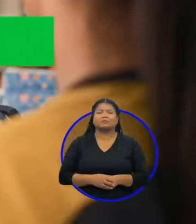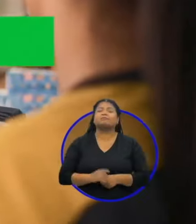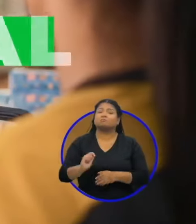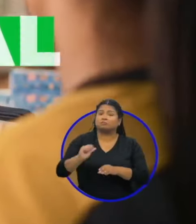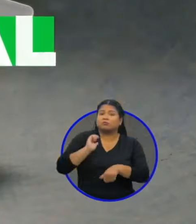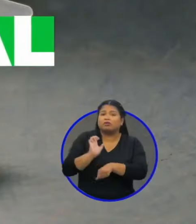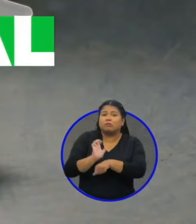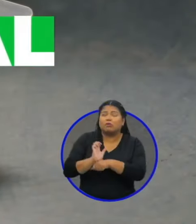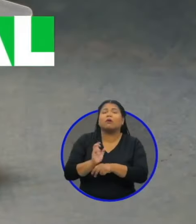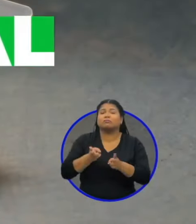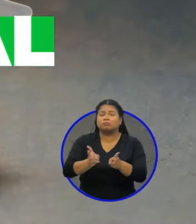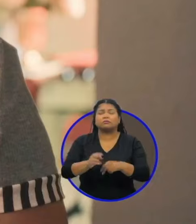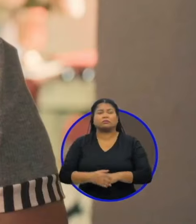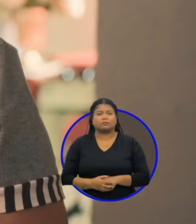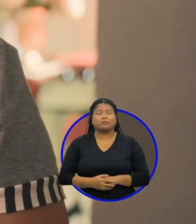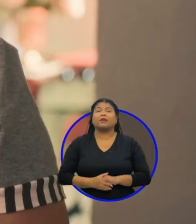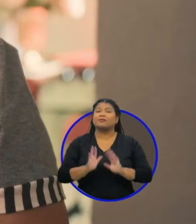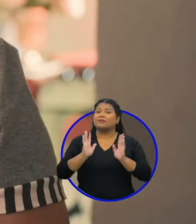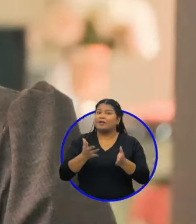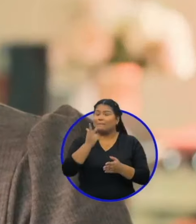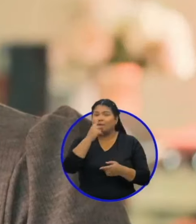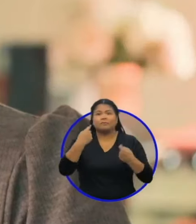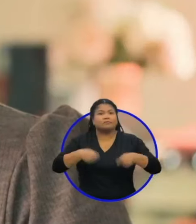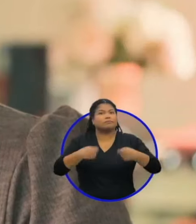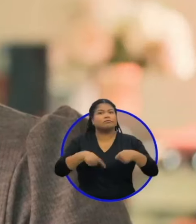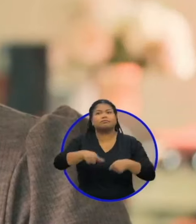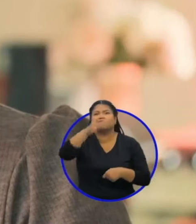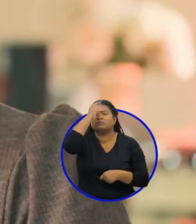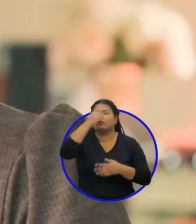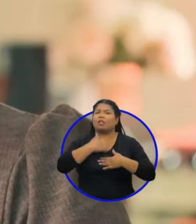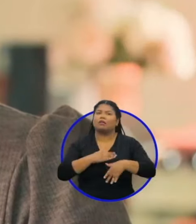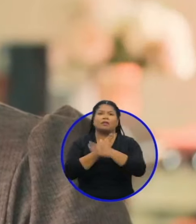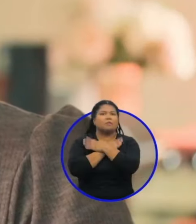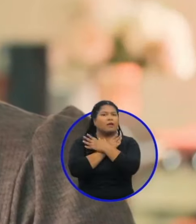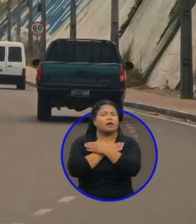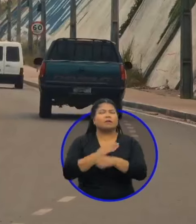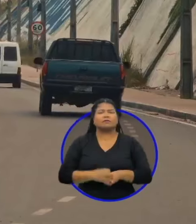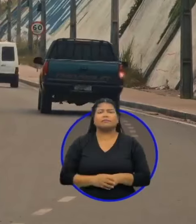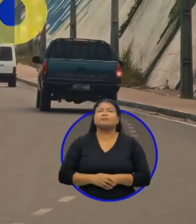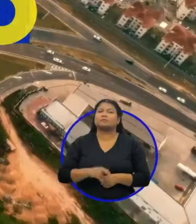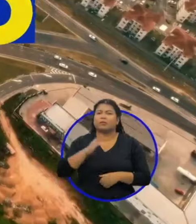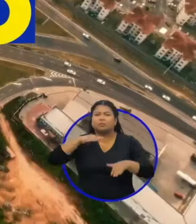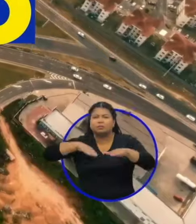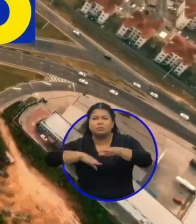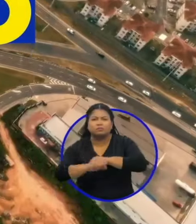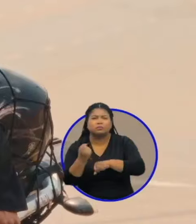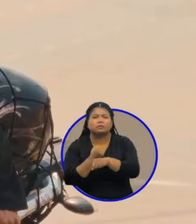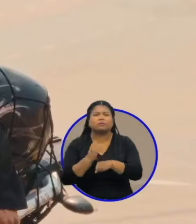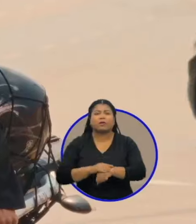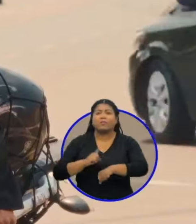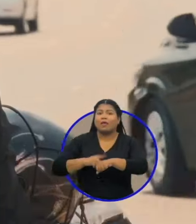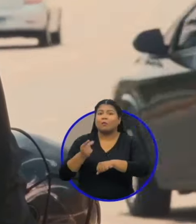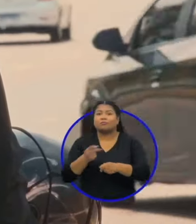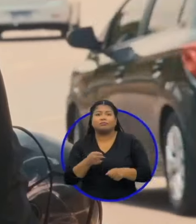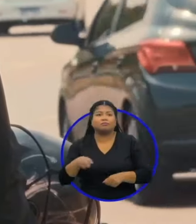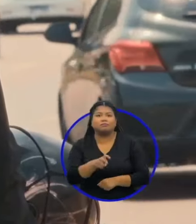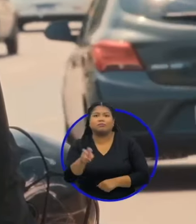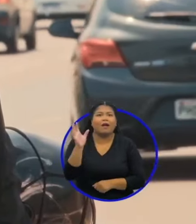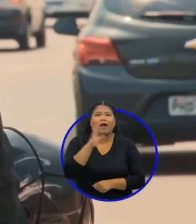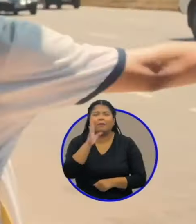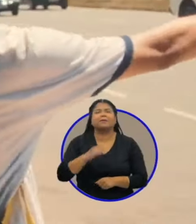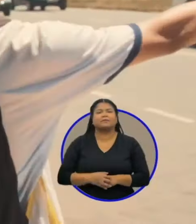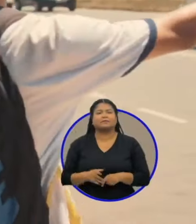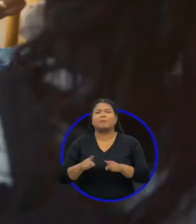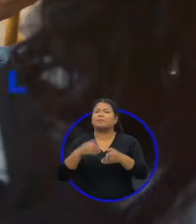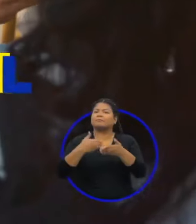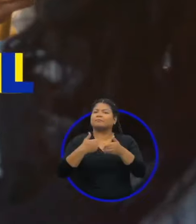O auxílio estadual permanente. Veio no momento que eu estava mais precisando, no qual eu estava desempregada. O rapidão. Eu ganho tempo e dinheiro no